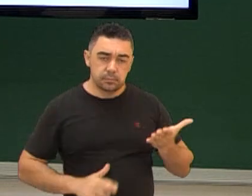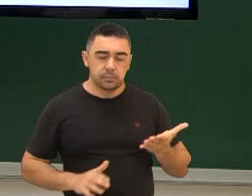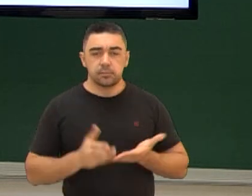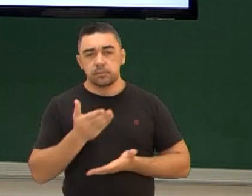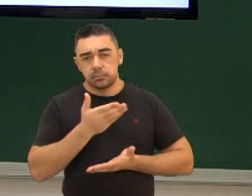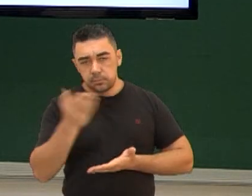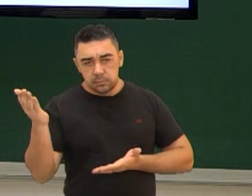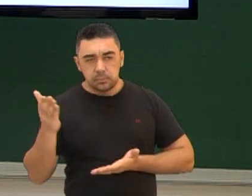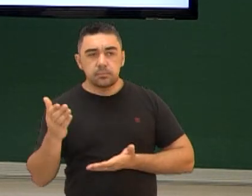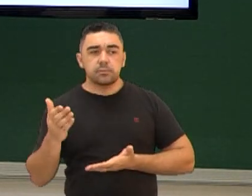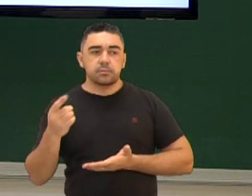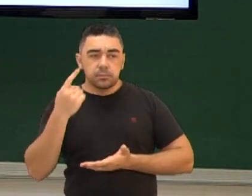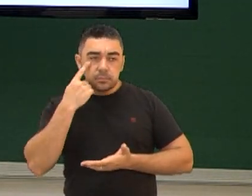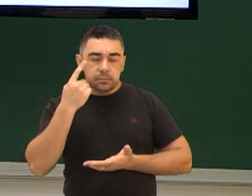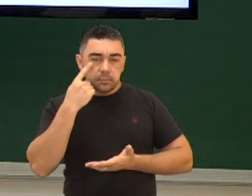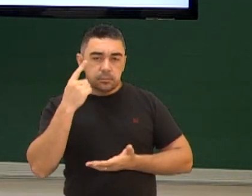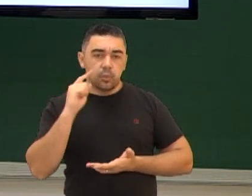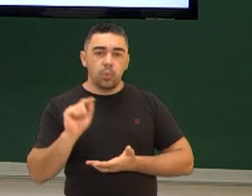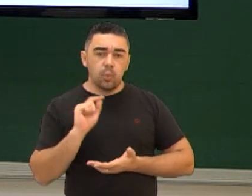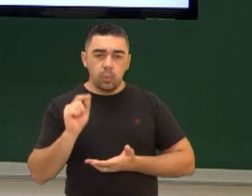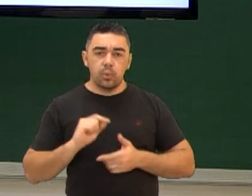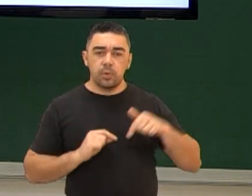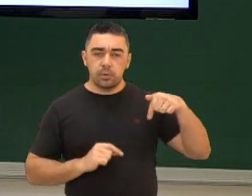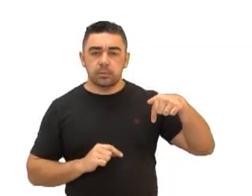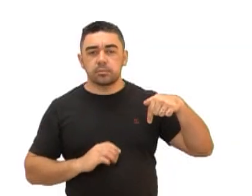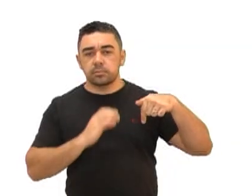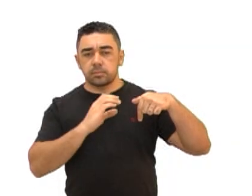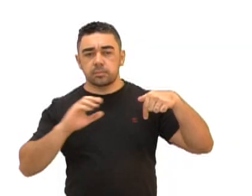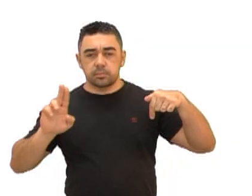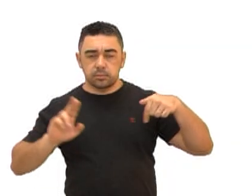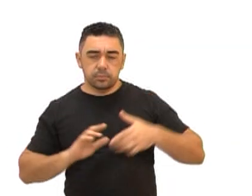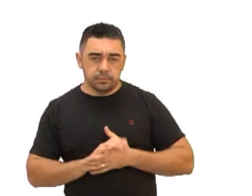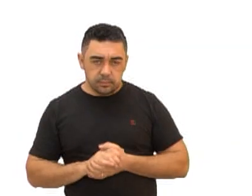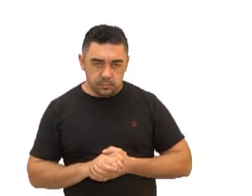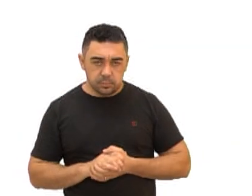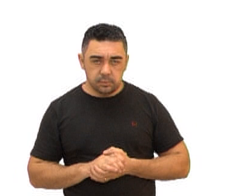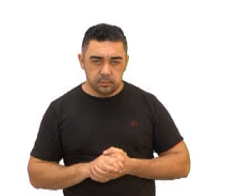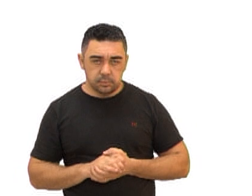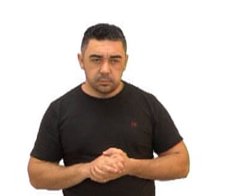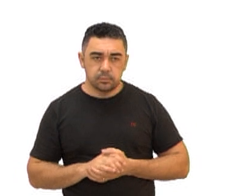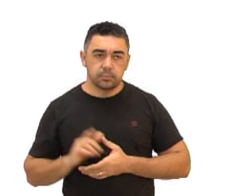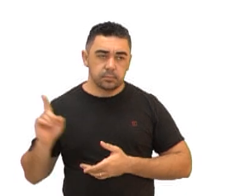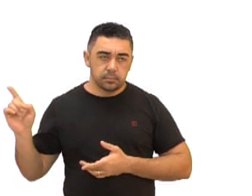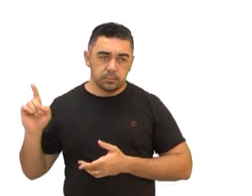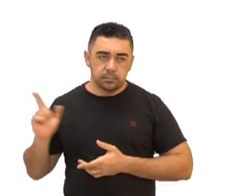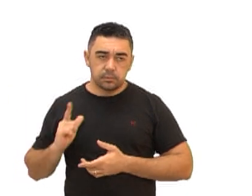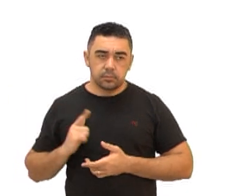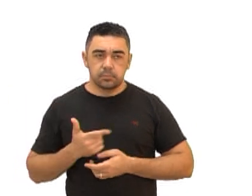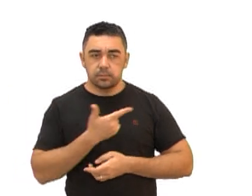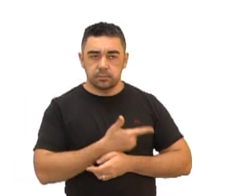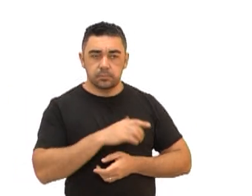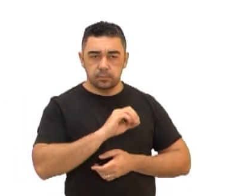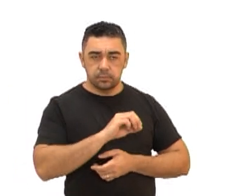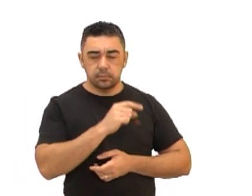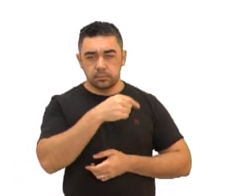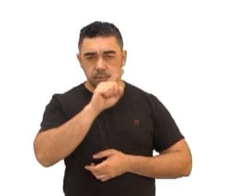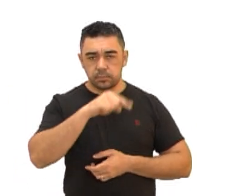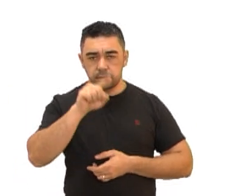Exercício para a gente trabalhar um pouquinho o Kiko. Vamos lá. Um capacitor com capacitância de 20